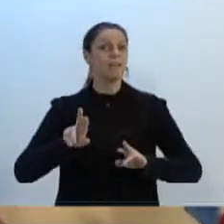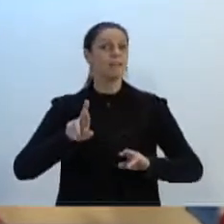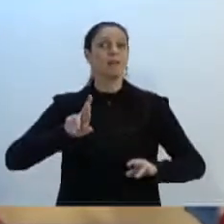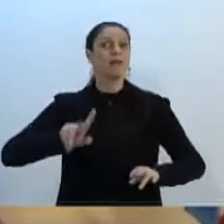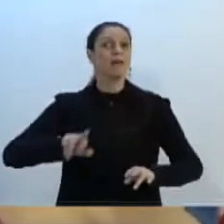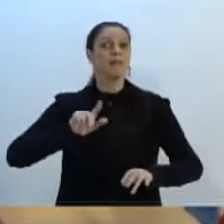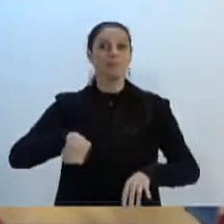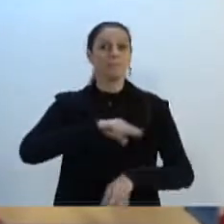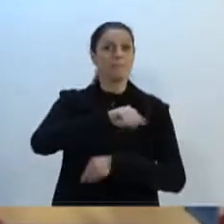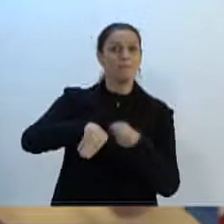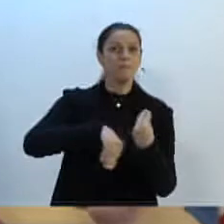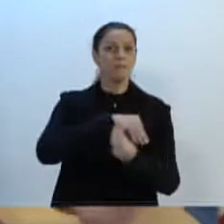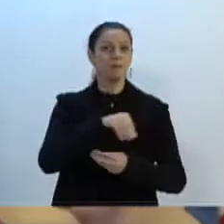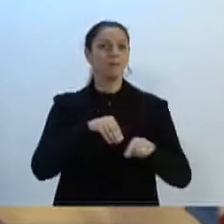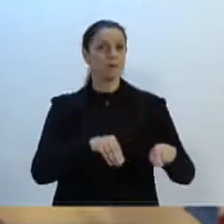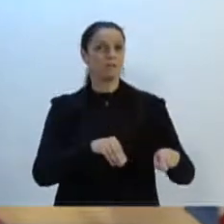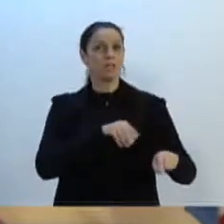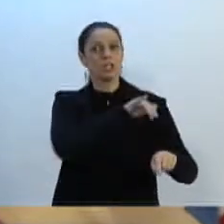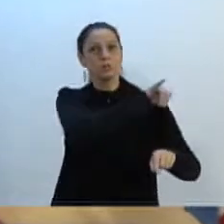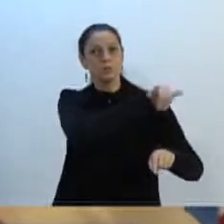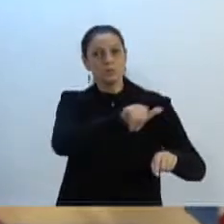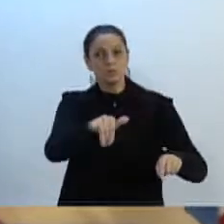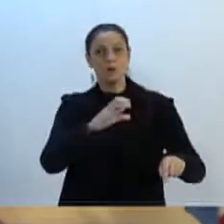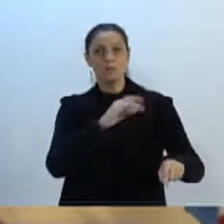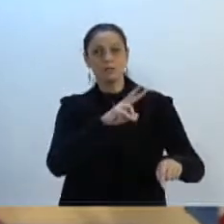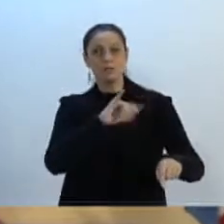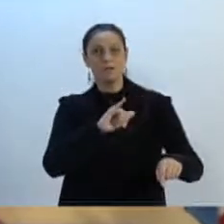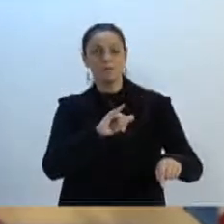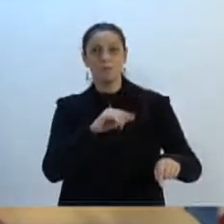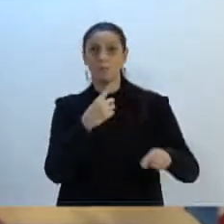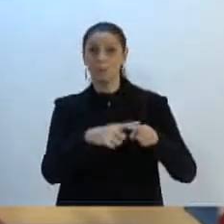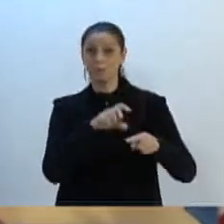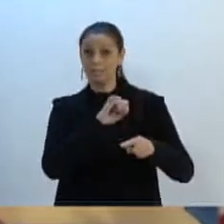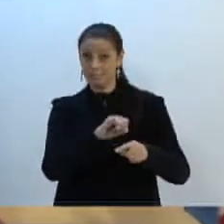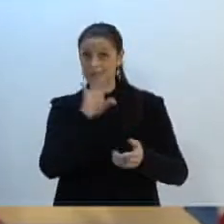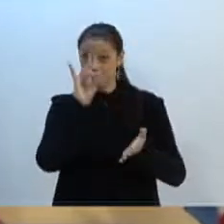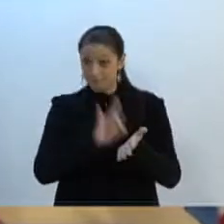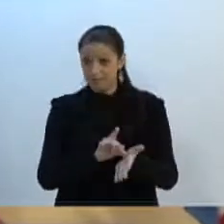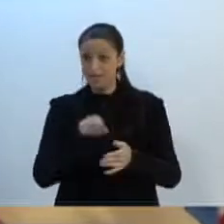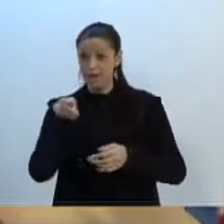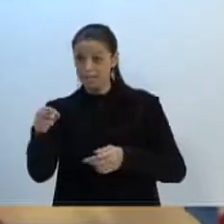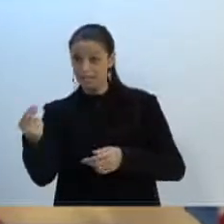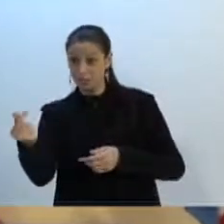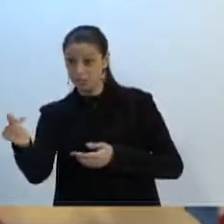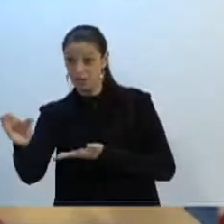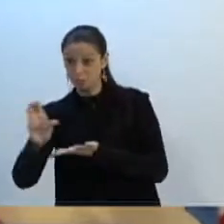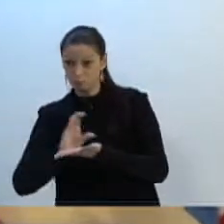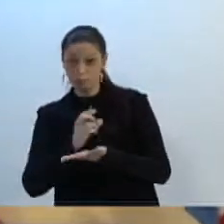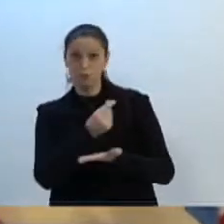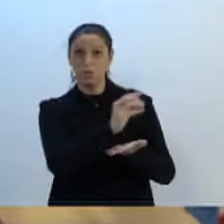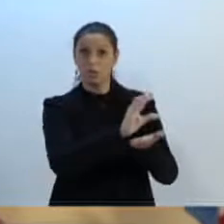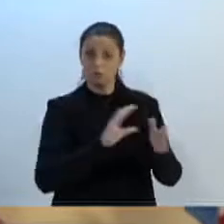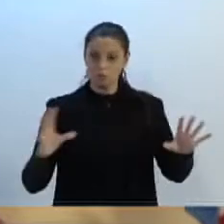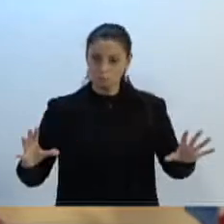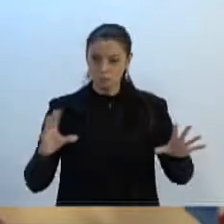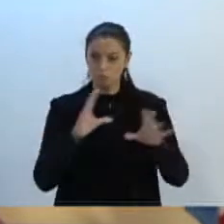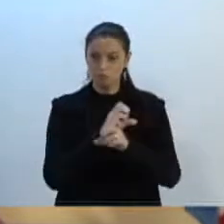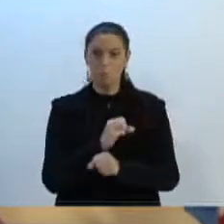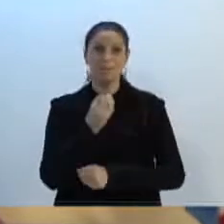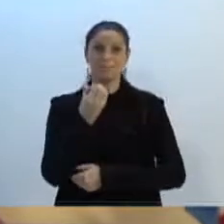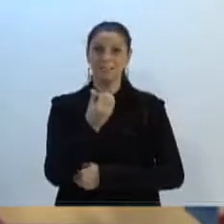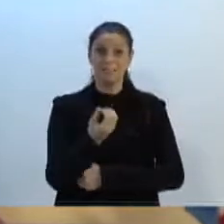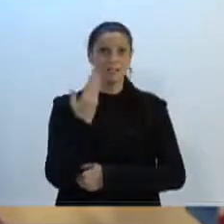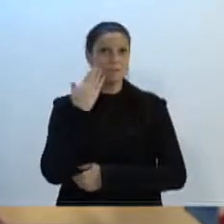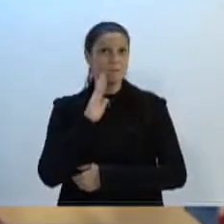de Aviação Civil. Por quê? Porque com esses 6,5 milhões, e aí numa longa conversa que eu tive com o Andrei Tomasi,